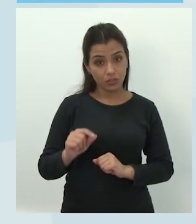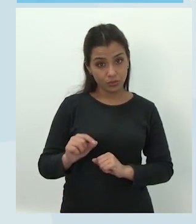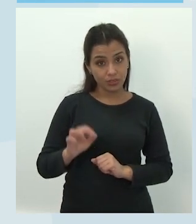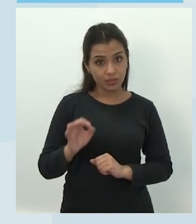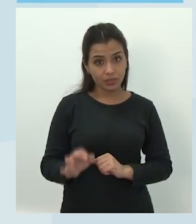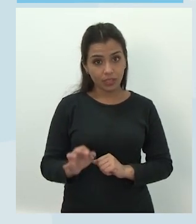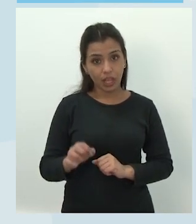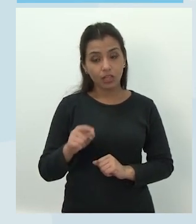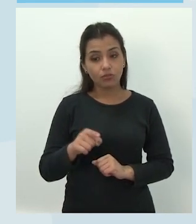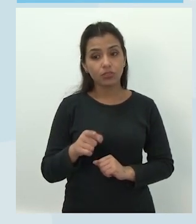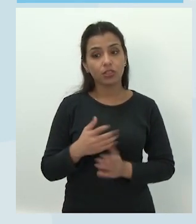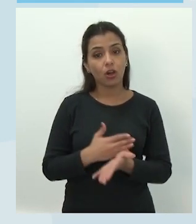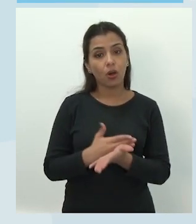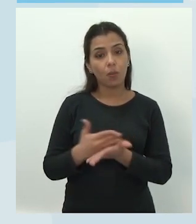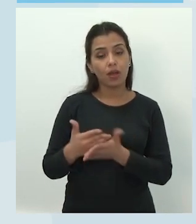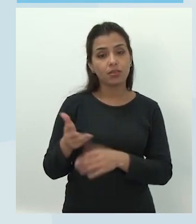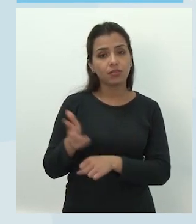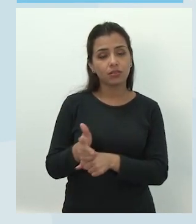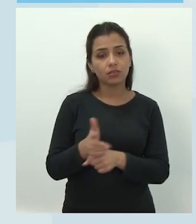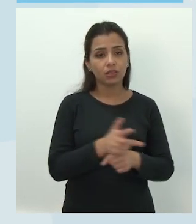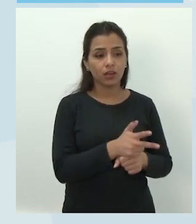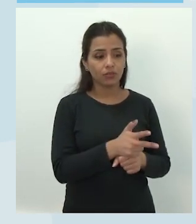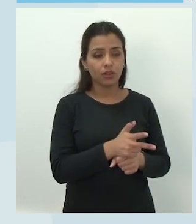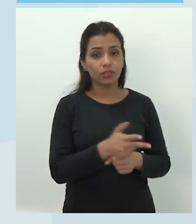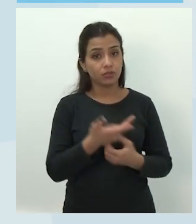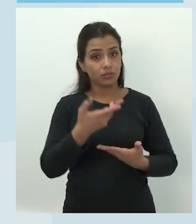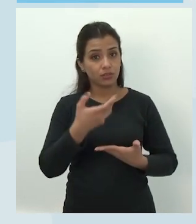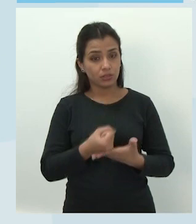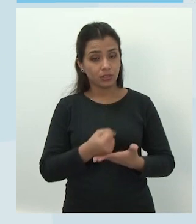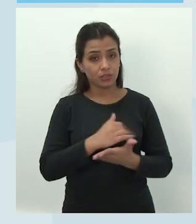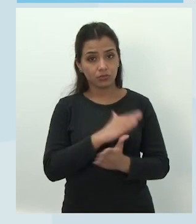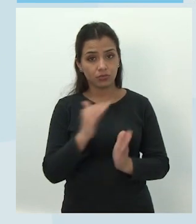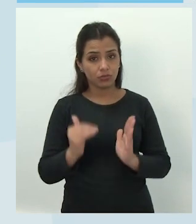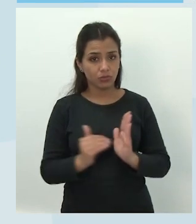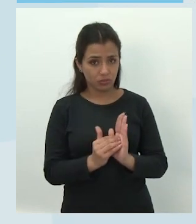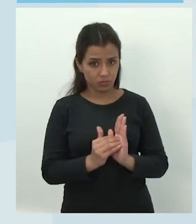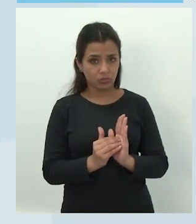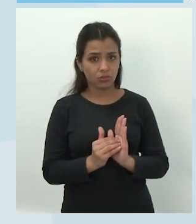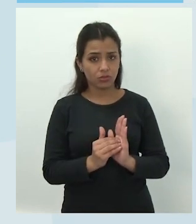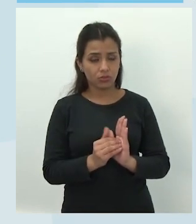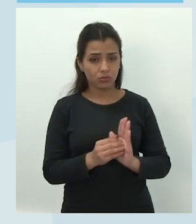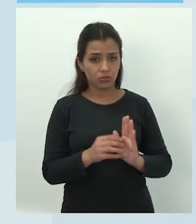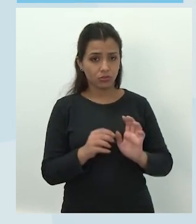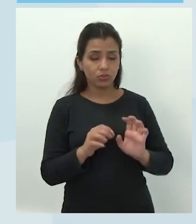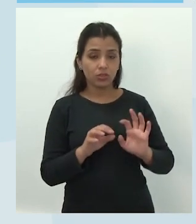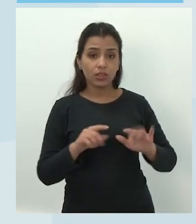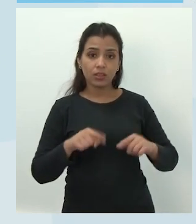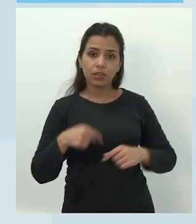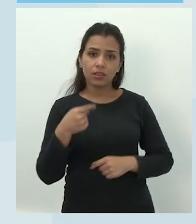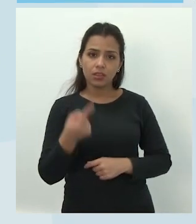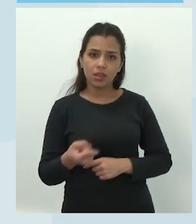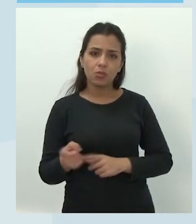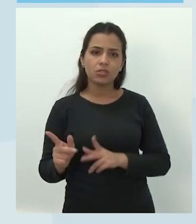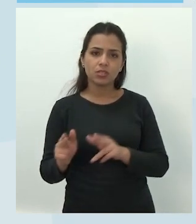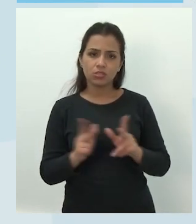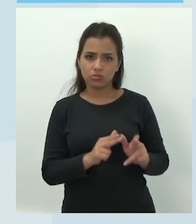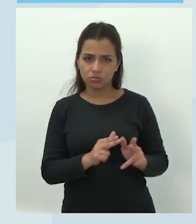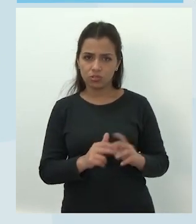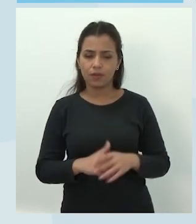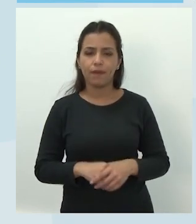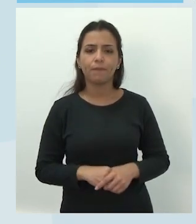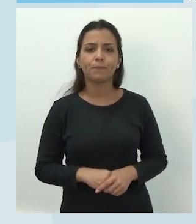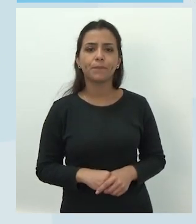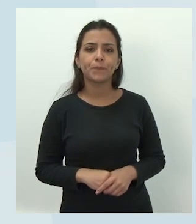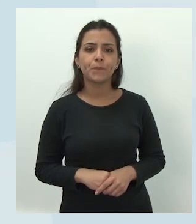então aí você vai iniciar o processo de gravação e vai salvar tudo dentro desse software maior, né? E vai utilizar ele, então, para fazer a edição do